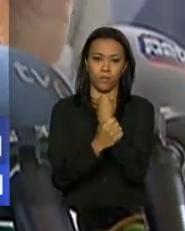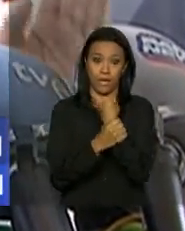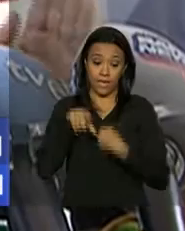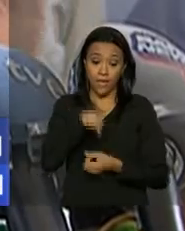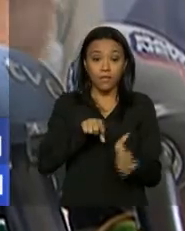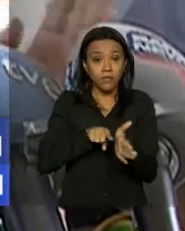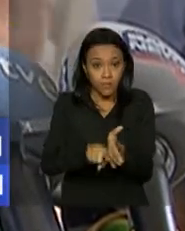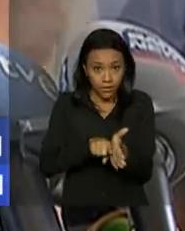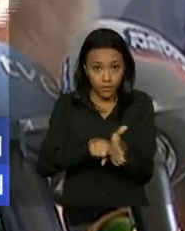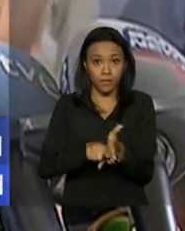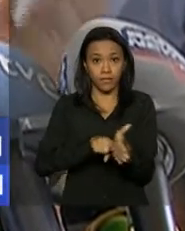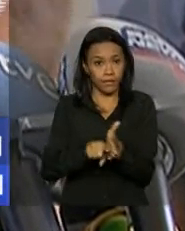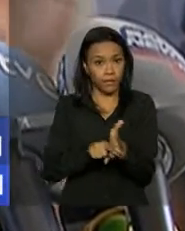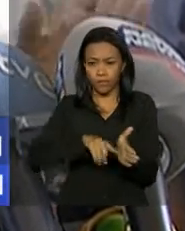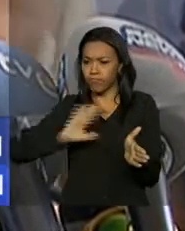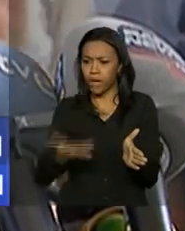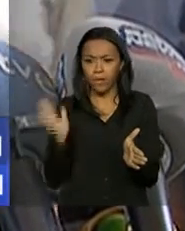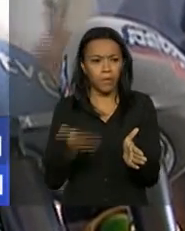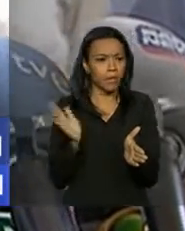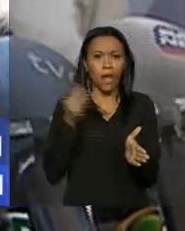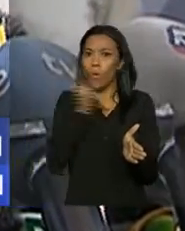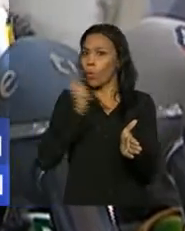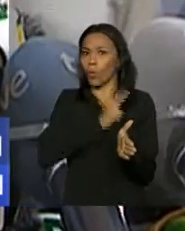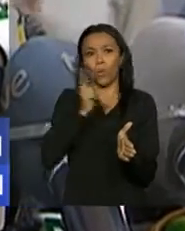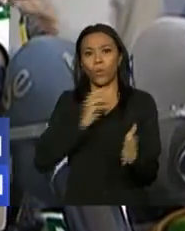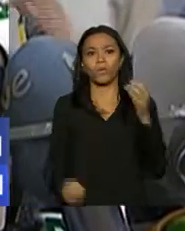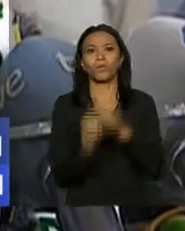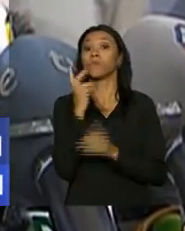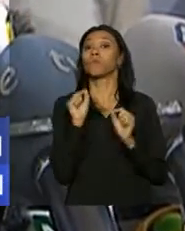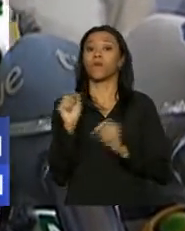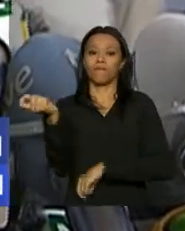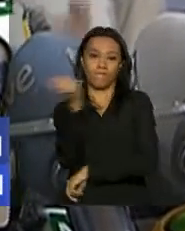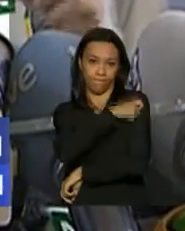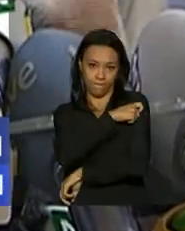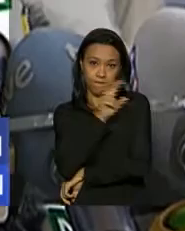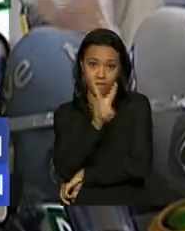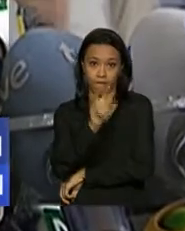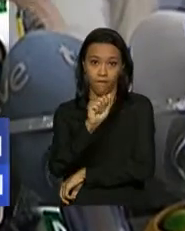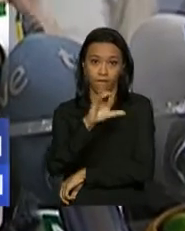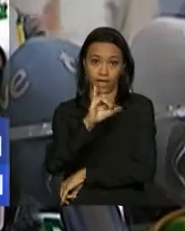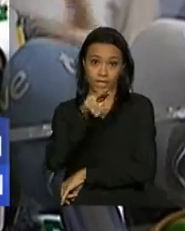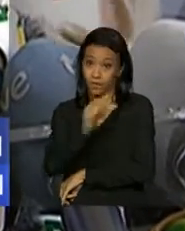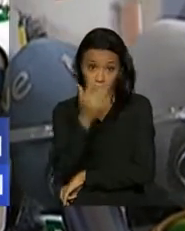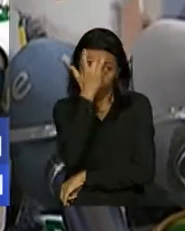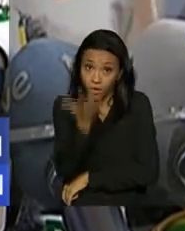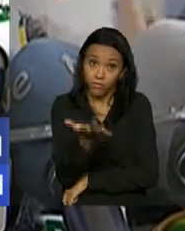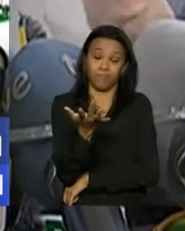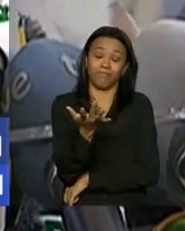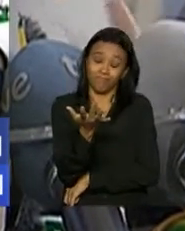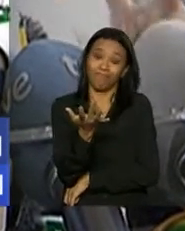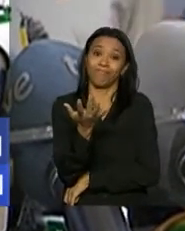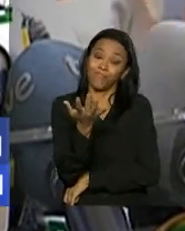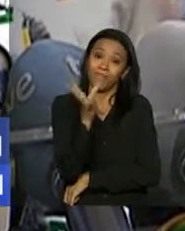pesquisa resulte o mais rapidamente possível numa vacina. Não é fácil e, portanto, nós sabemos que vai